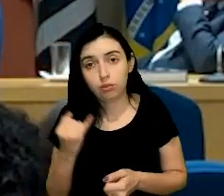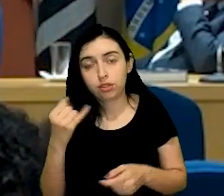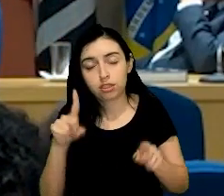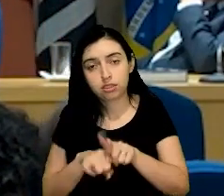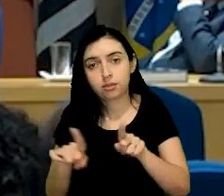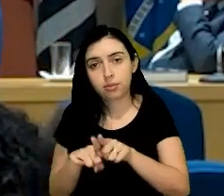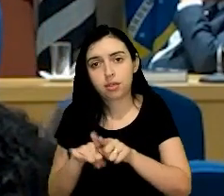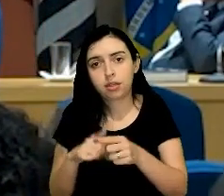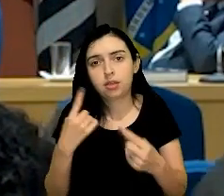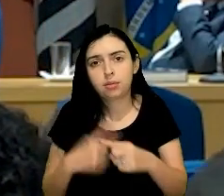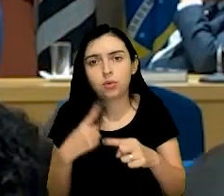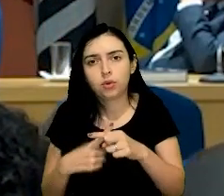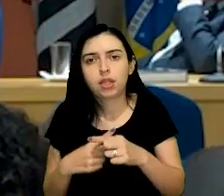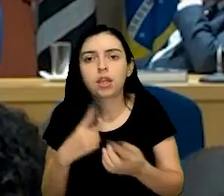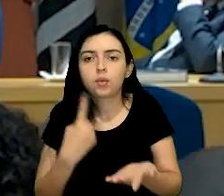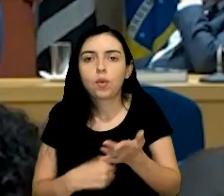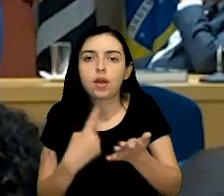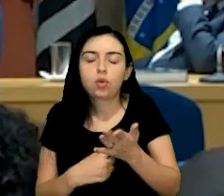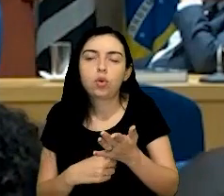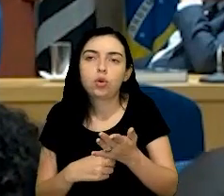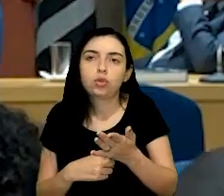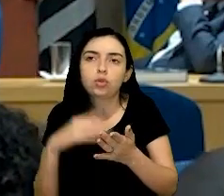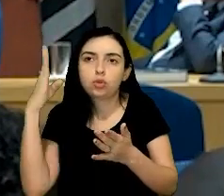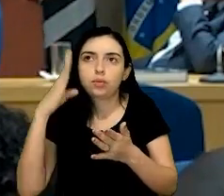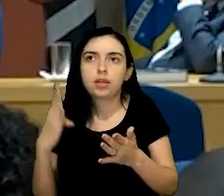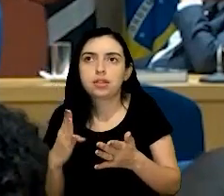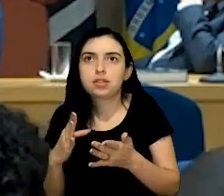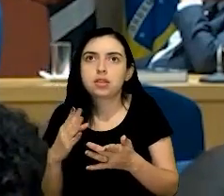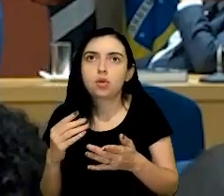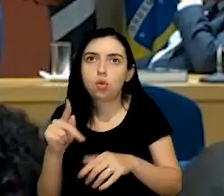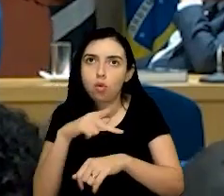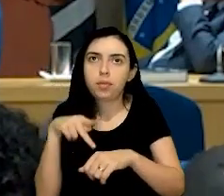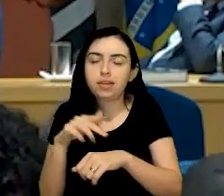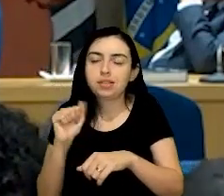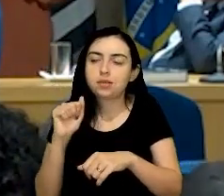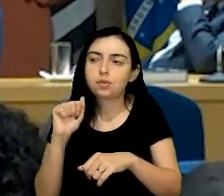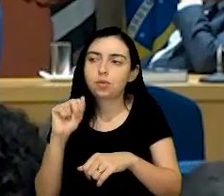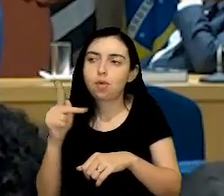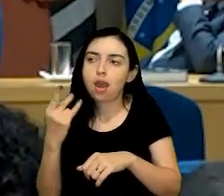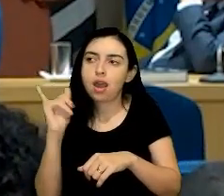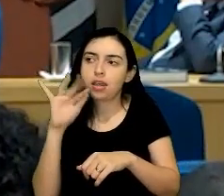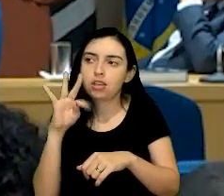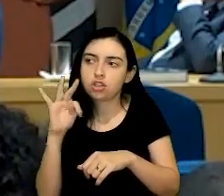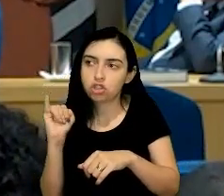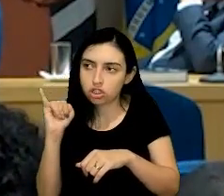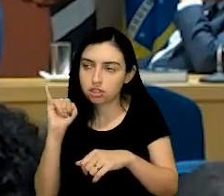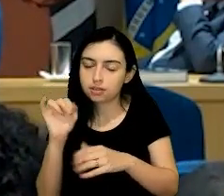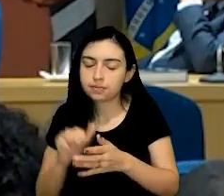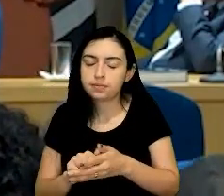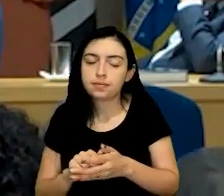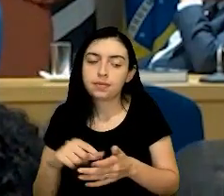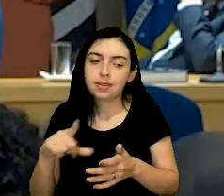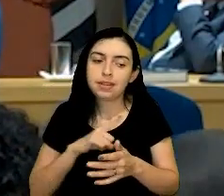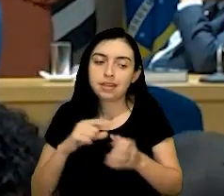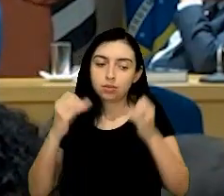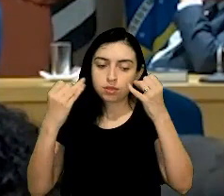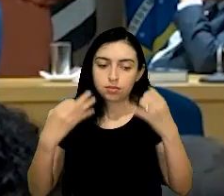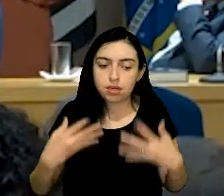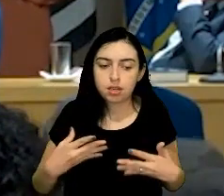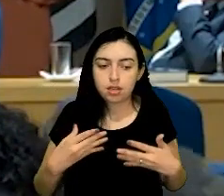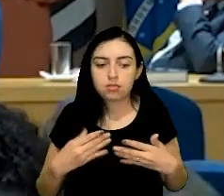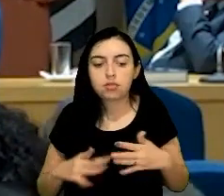no acordo do Brasil com o Haiti, quer dizer, tem a questão de que a migração viria pelo